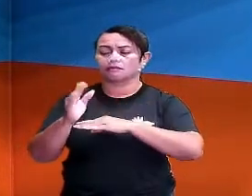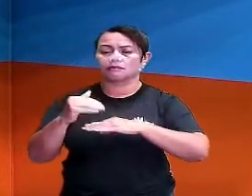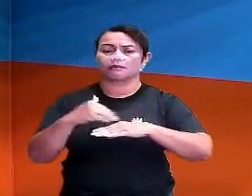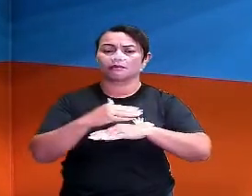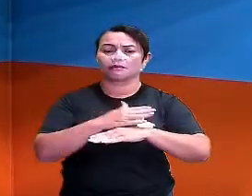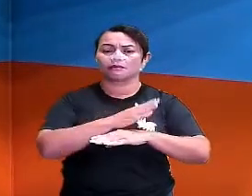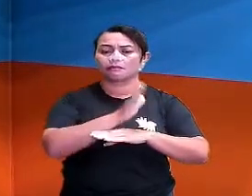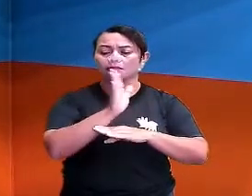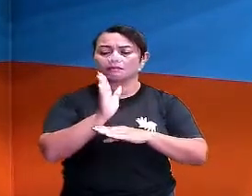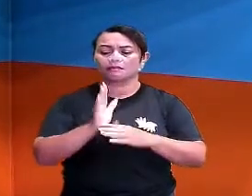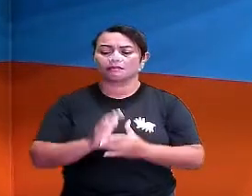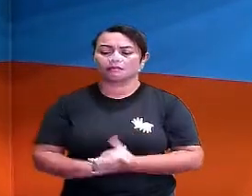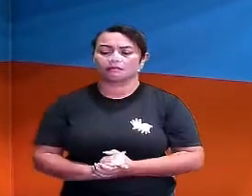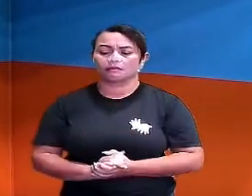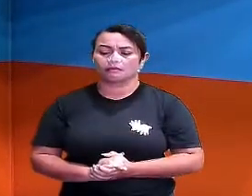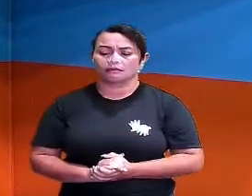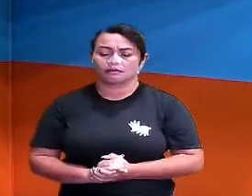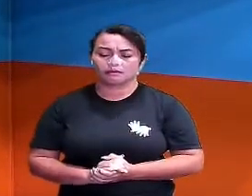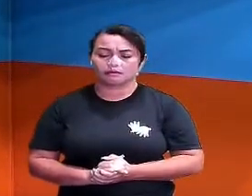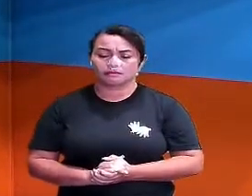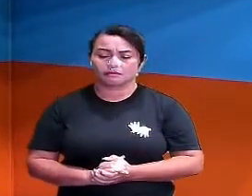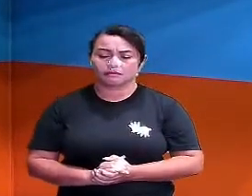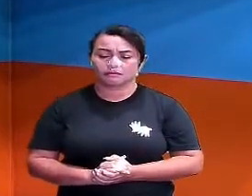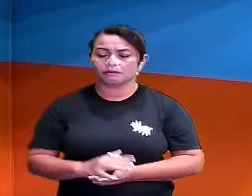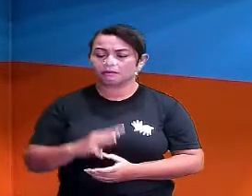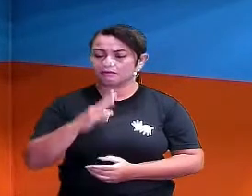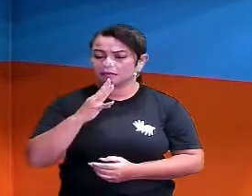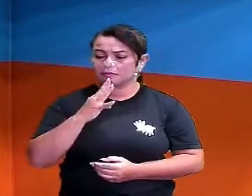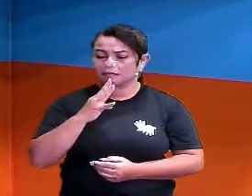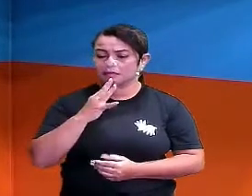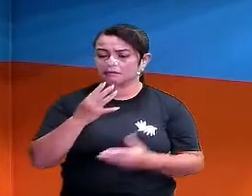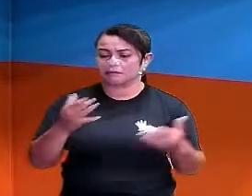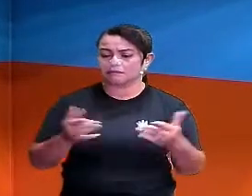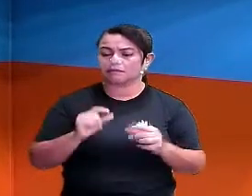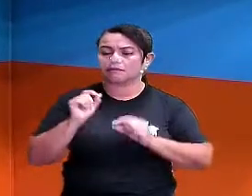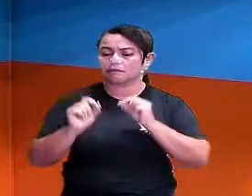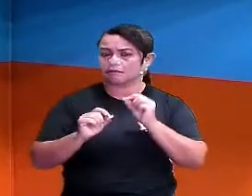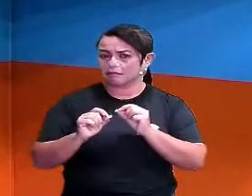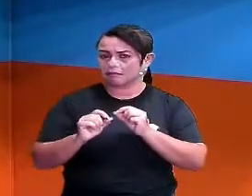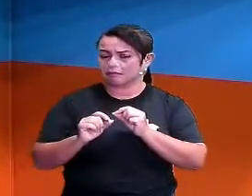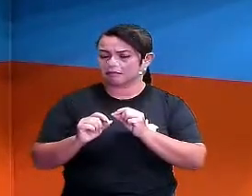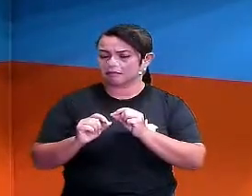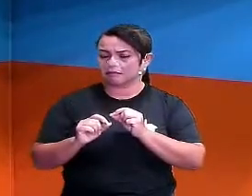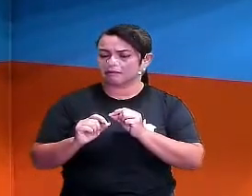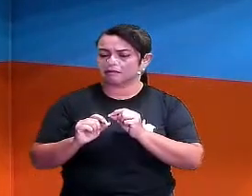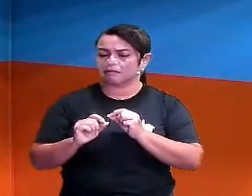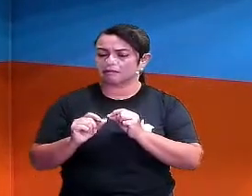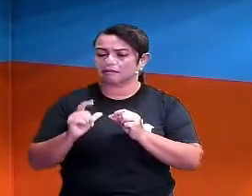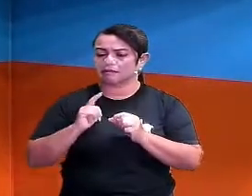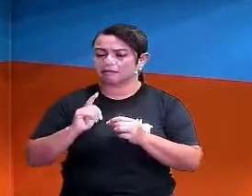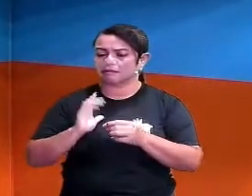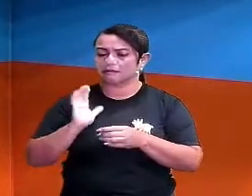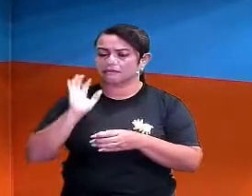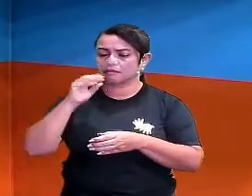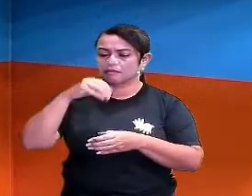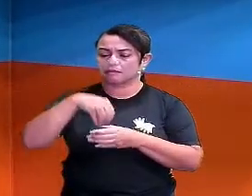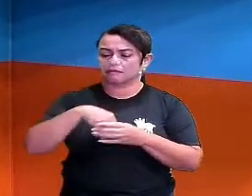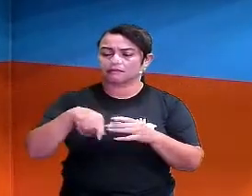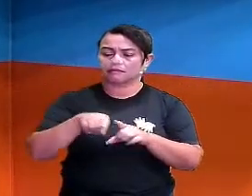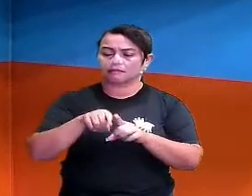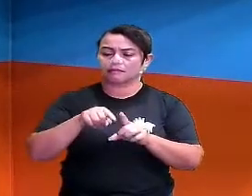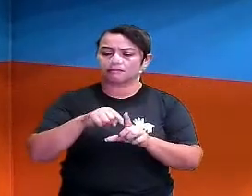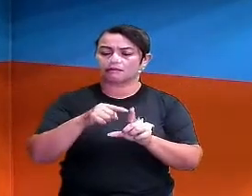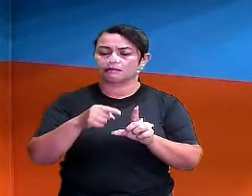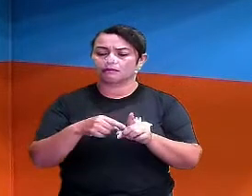de lado. Vamos conhecer agora, né, um pouco do ângulo interno, ângulo externo e